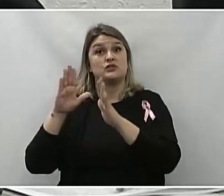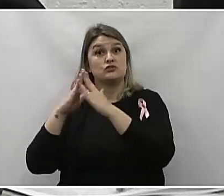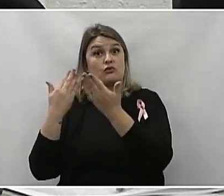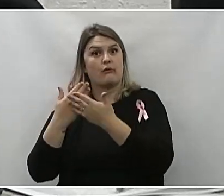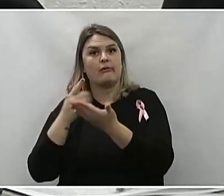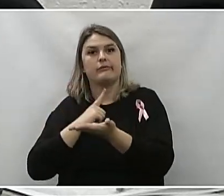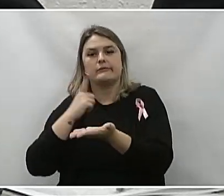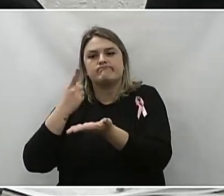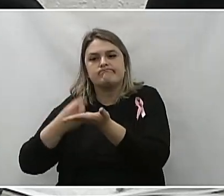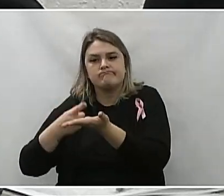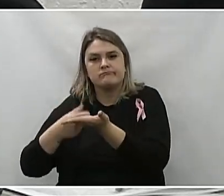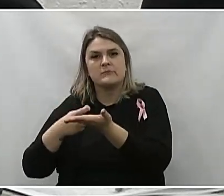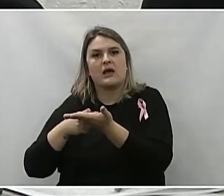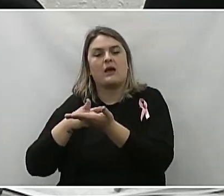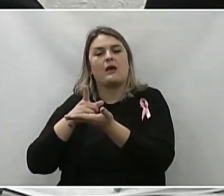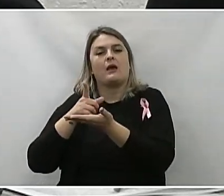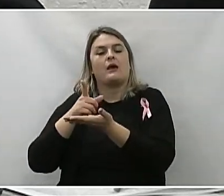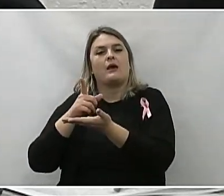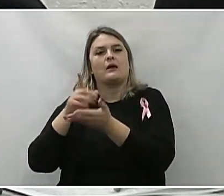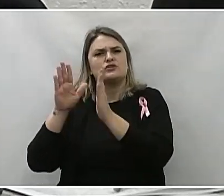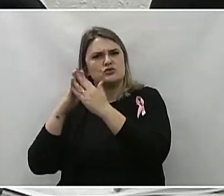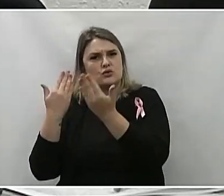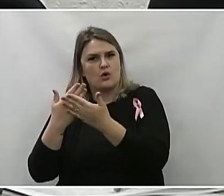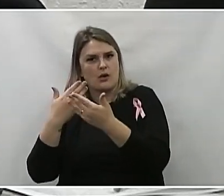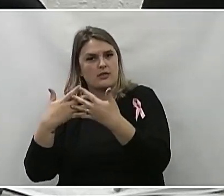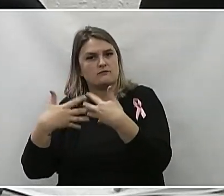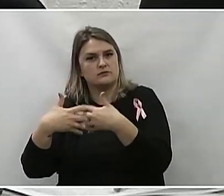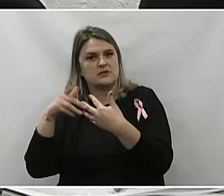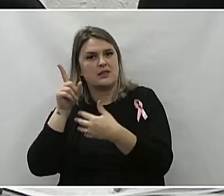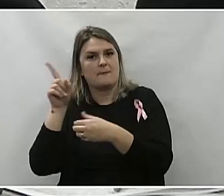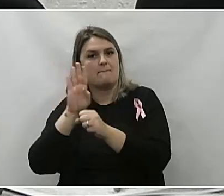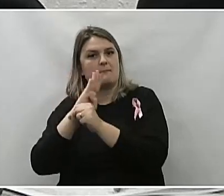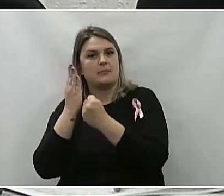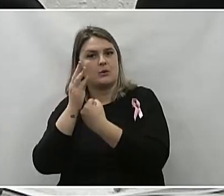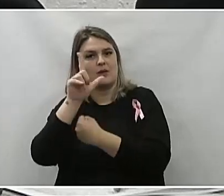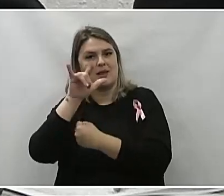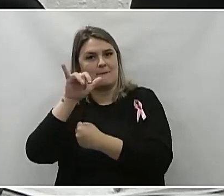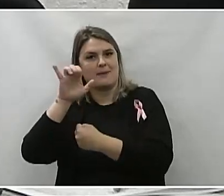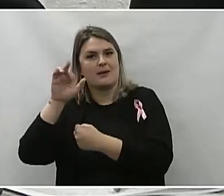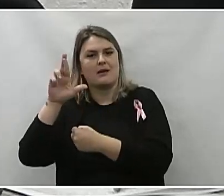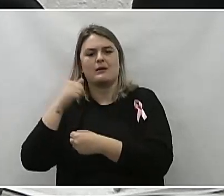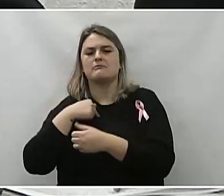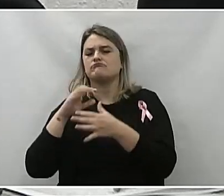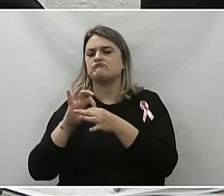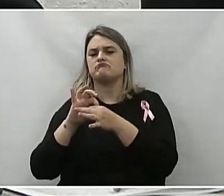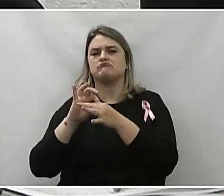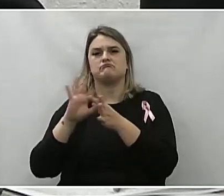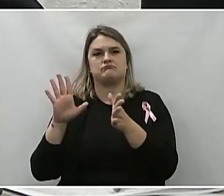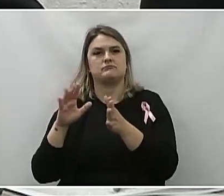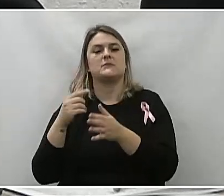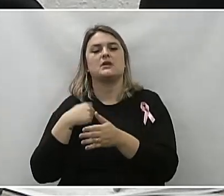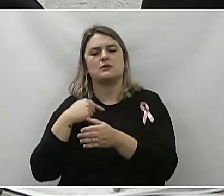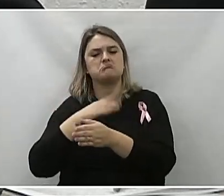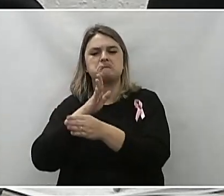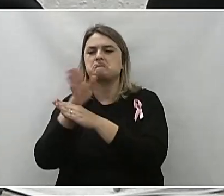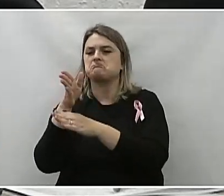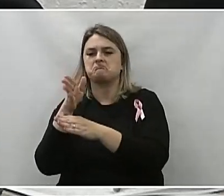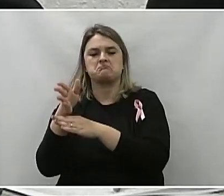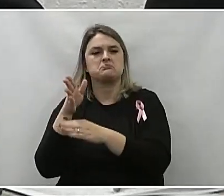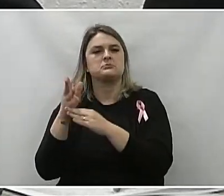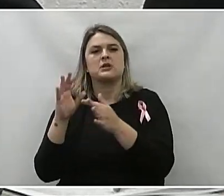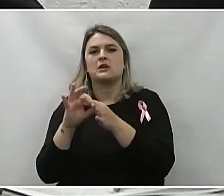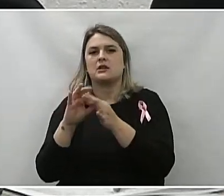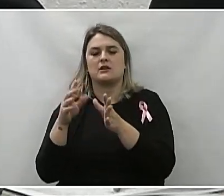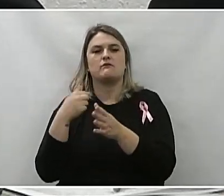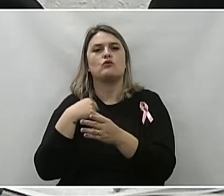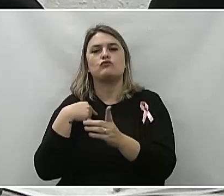escola que fica hoje no bairro Limeira e dizer que eu estou à disposição está Vereador também faz parte disso aí